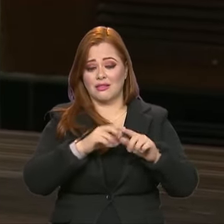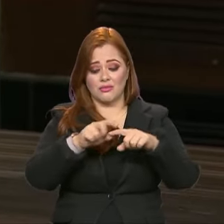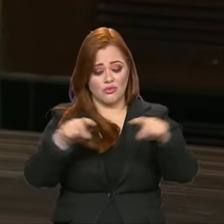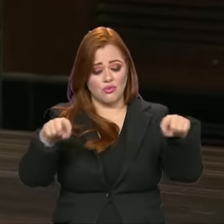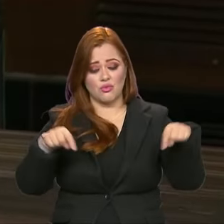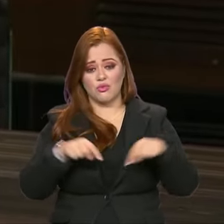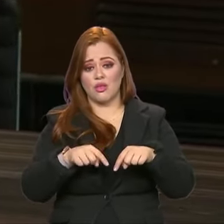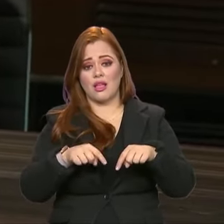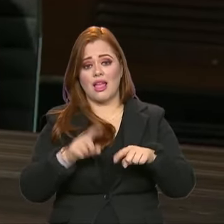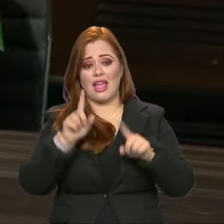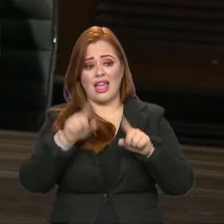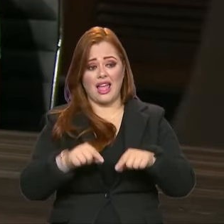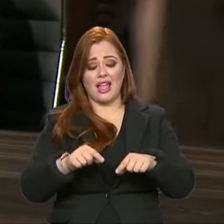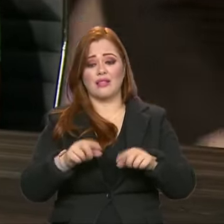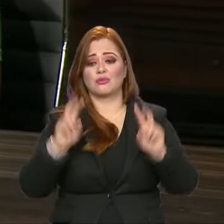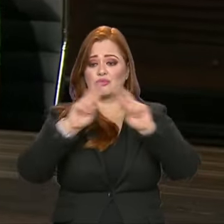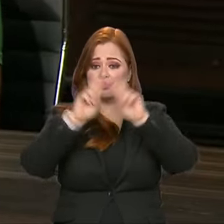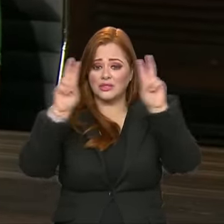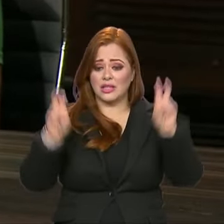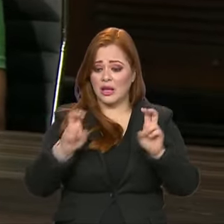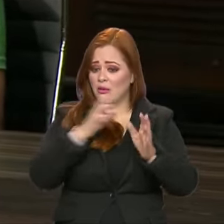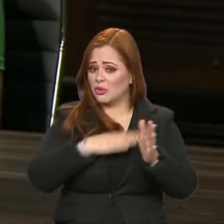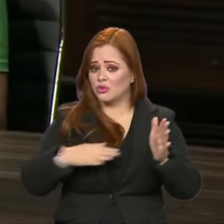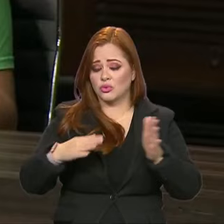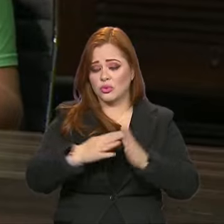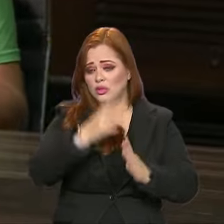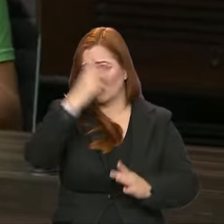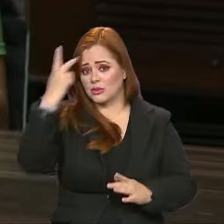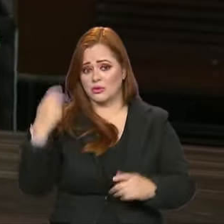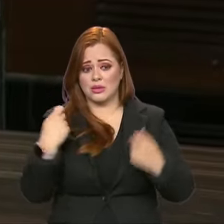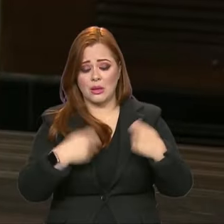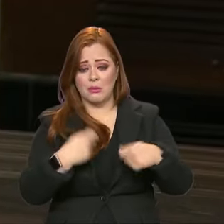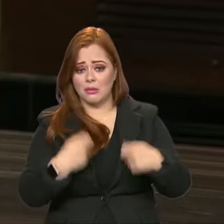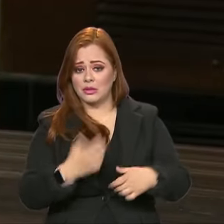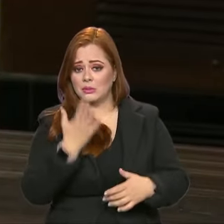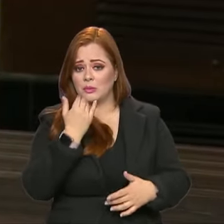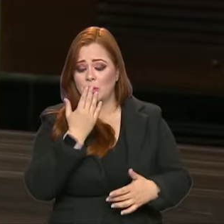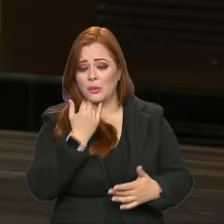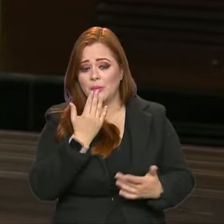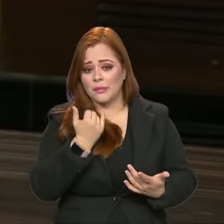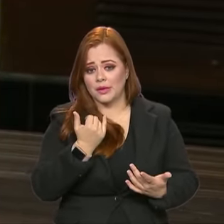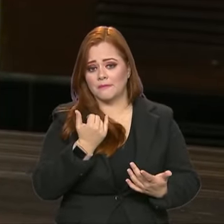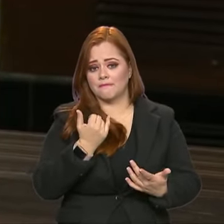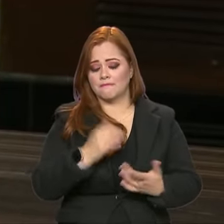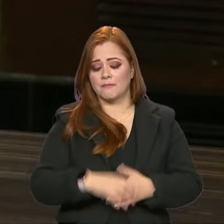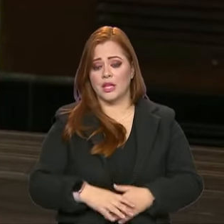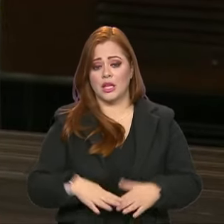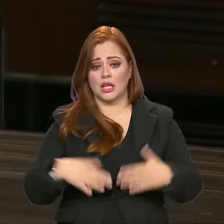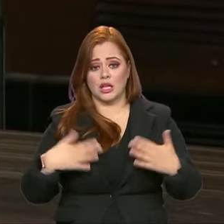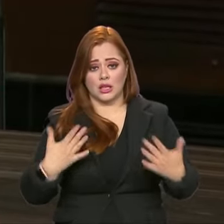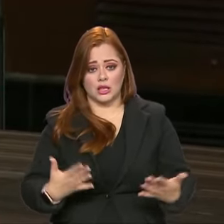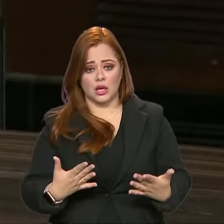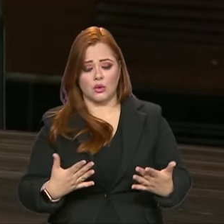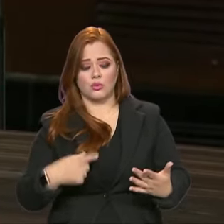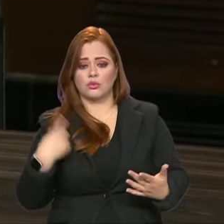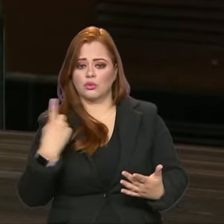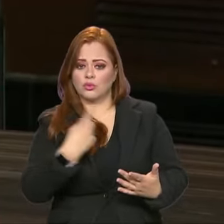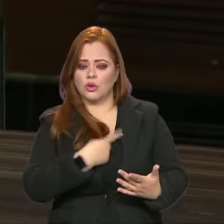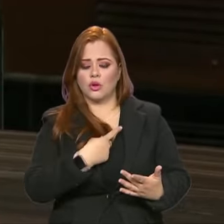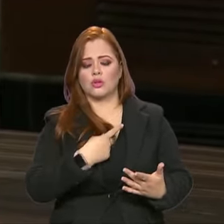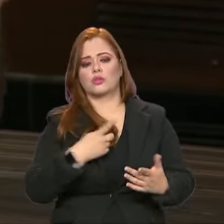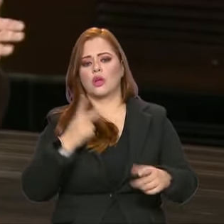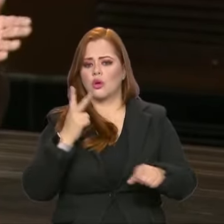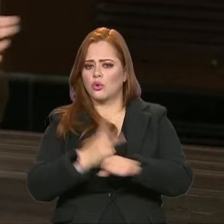terra é assunto de todos, quantos se alimentam dos frutos da terra. Por isso, fazemos coro